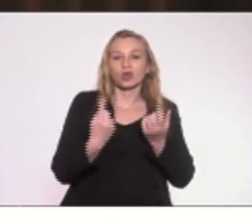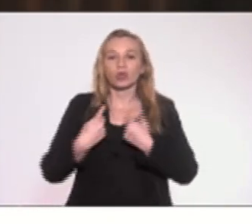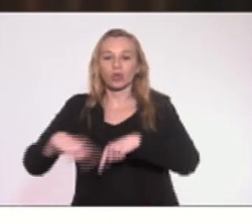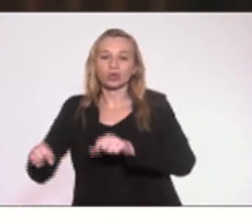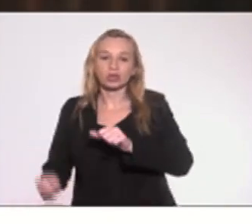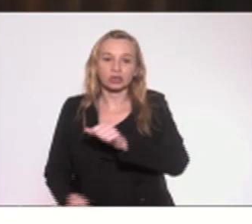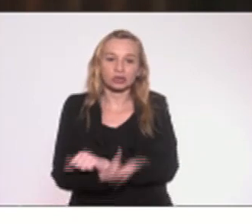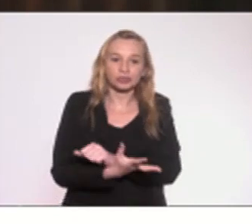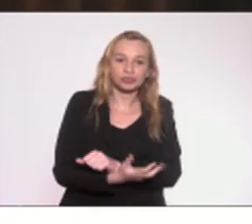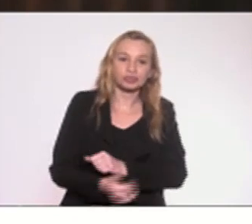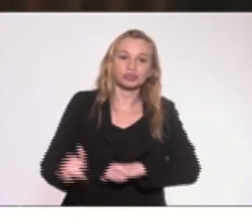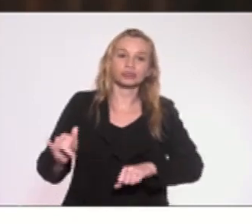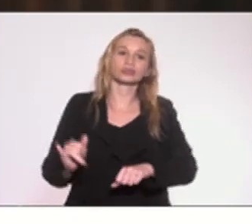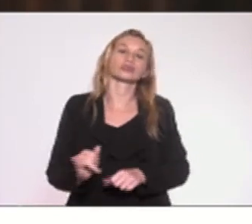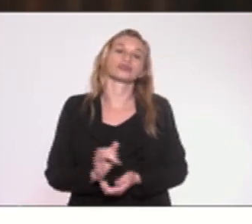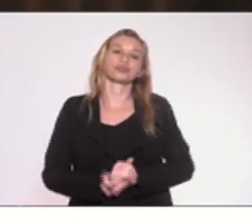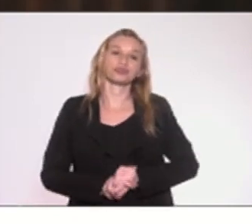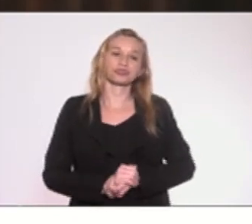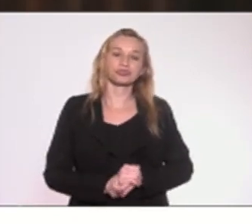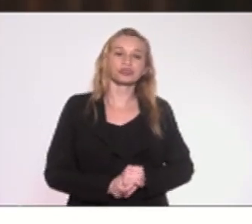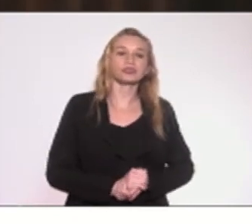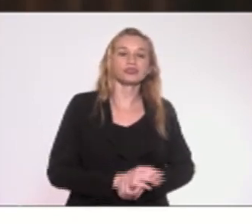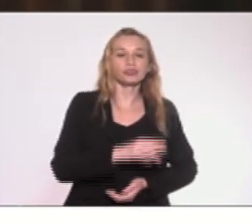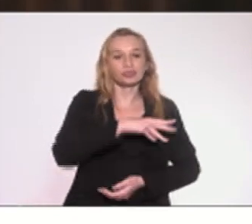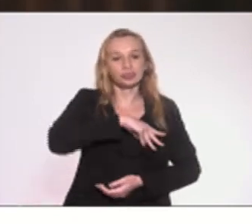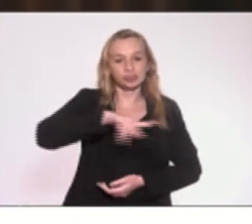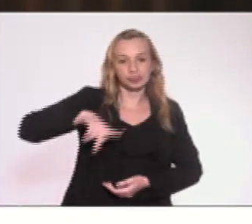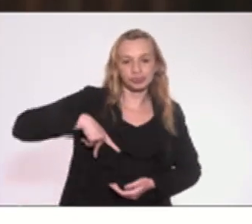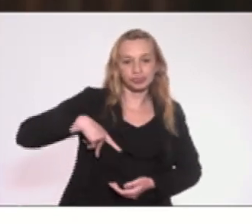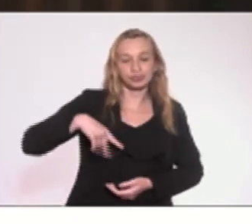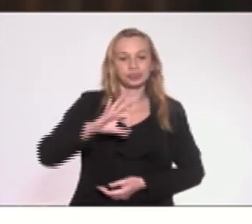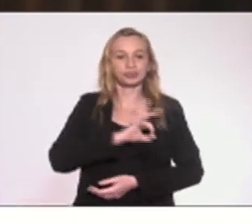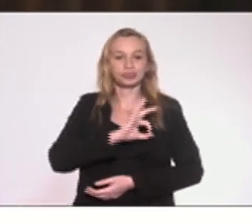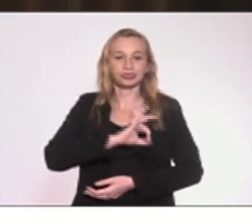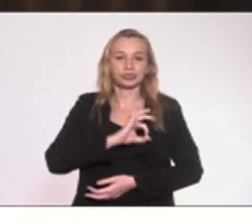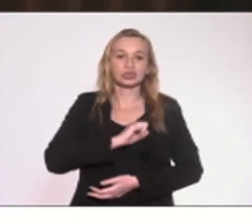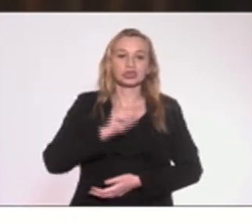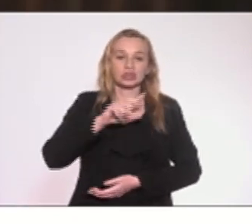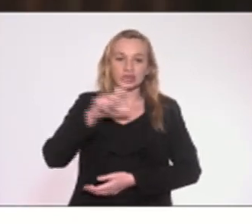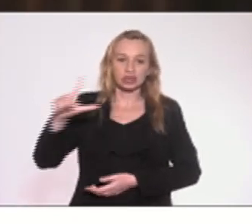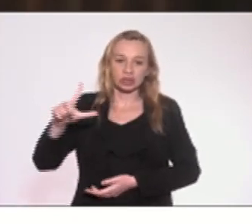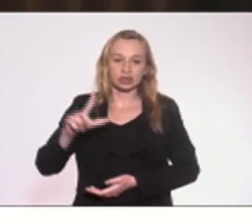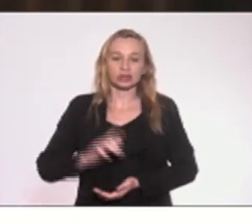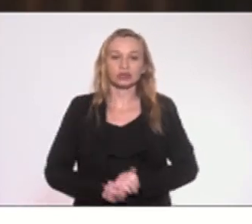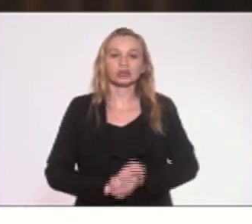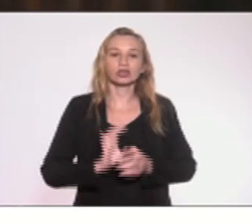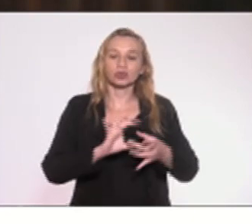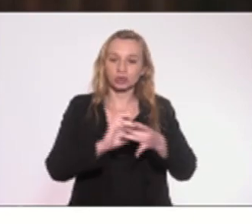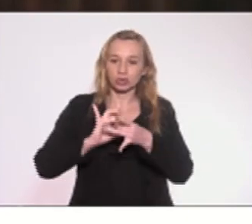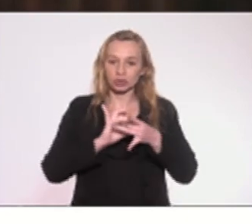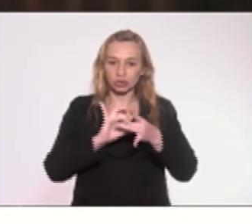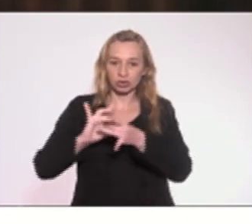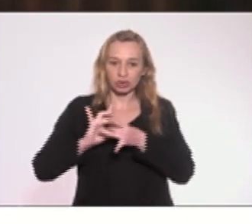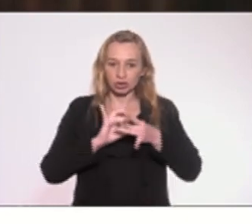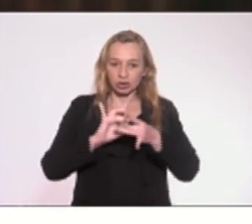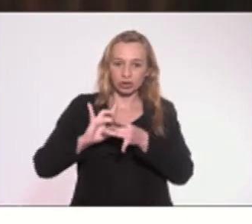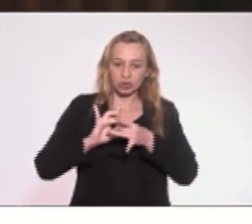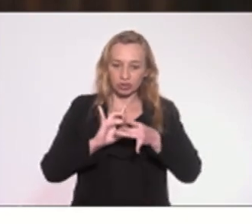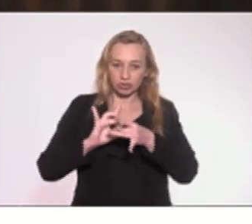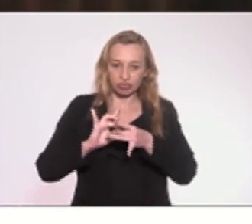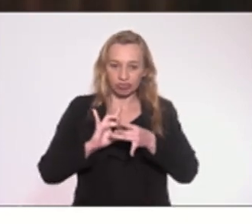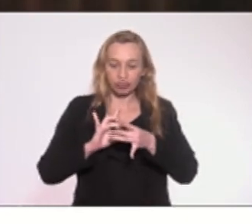e da lavagem de dinheiro. Ministério Público e Polícia Civil estão extremamente unidas